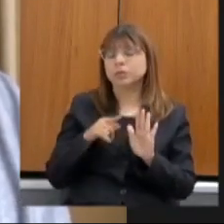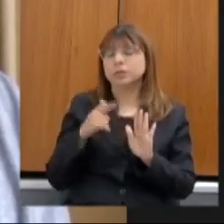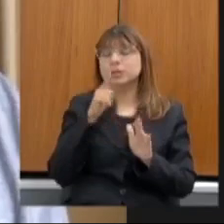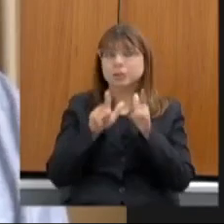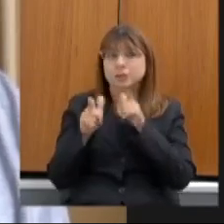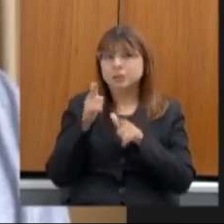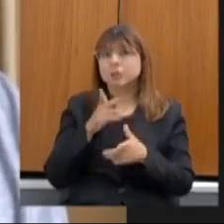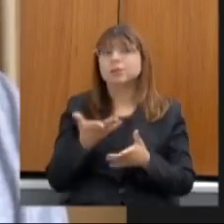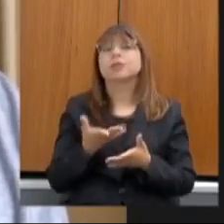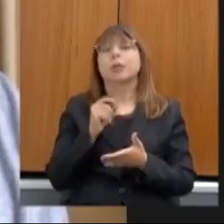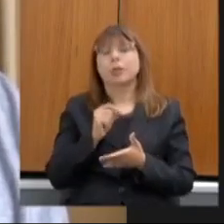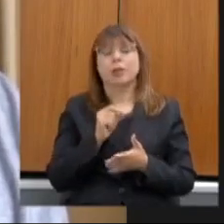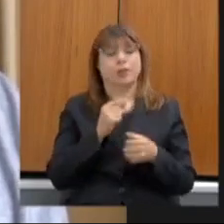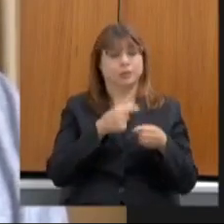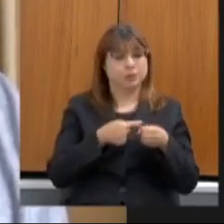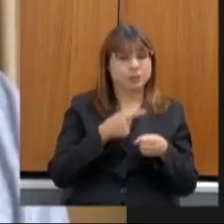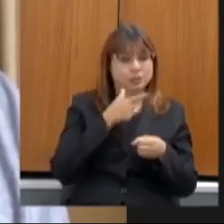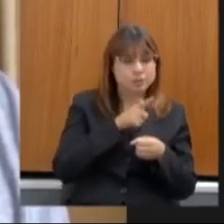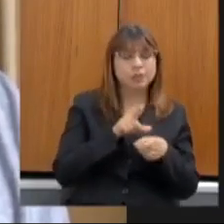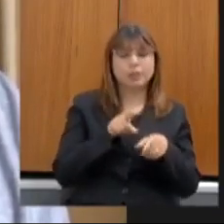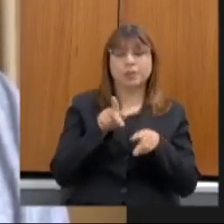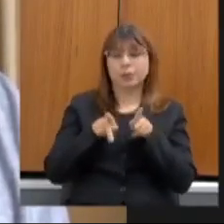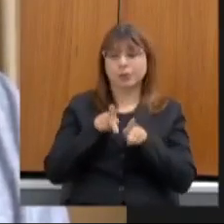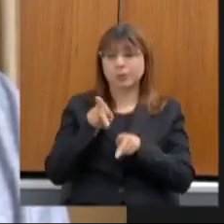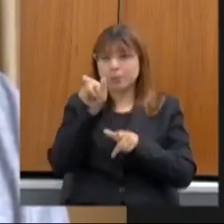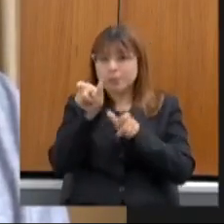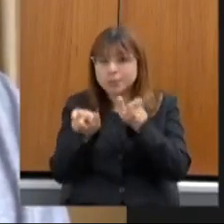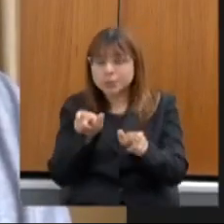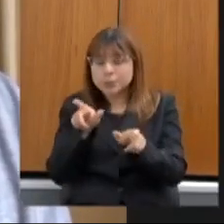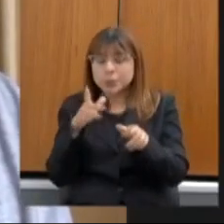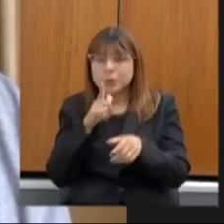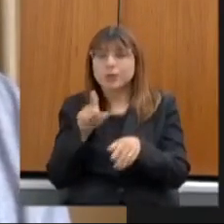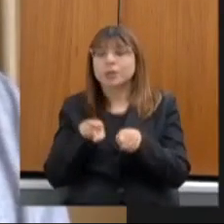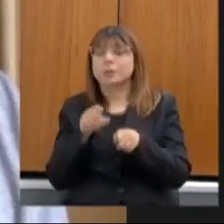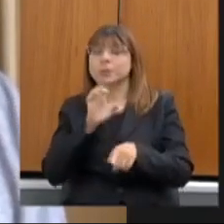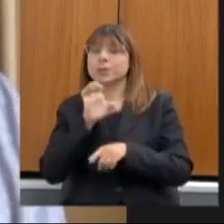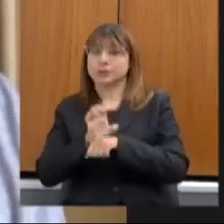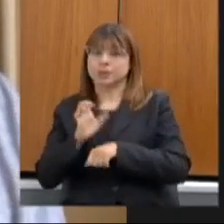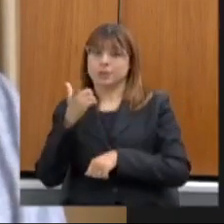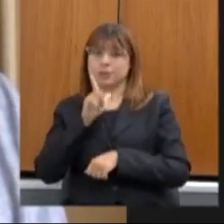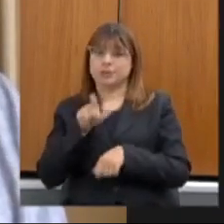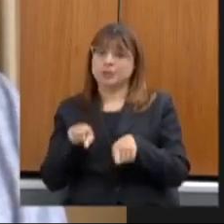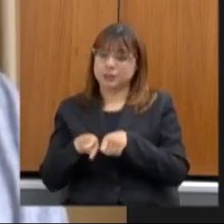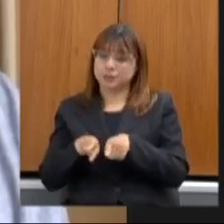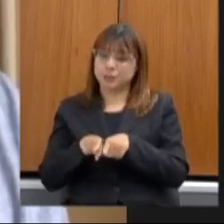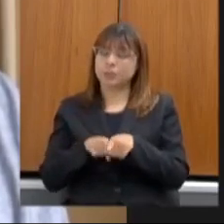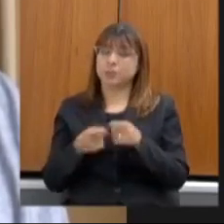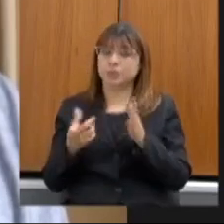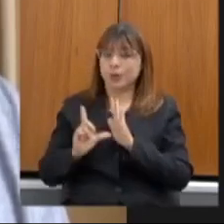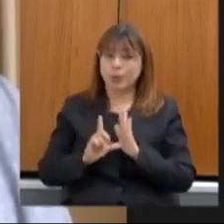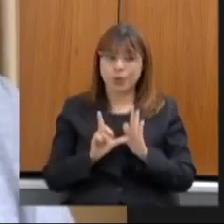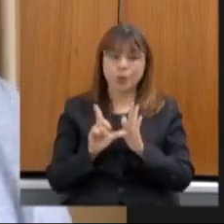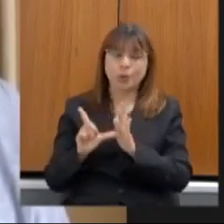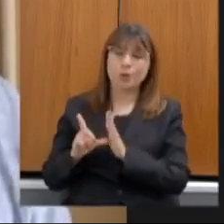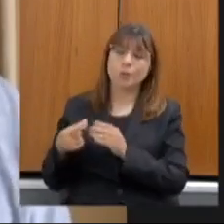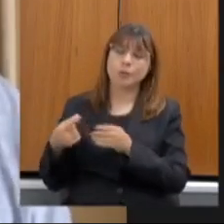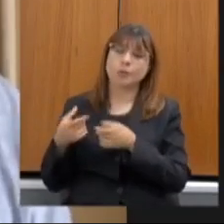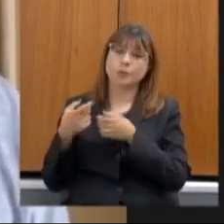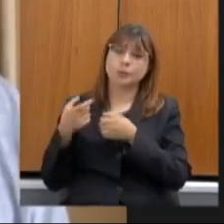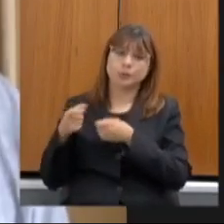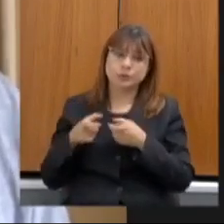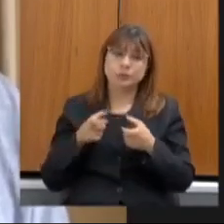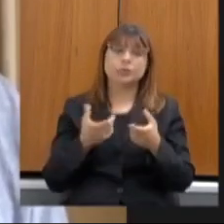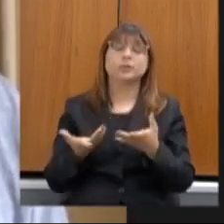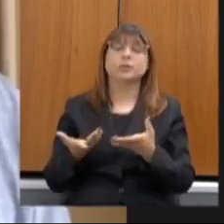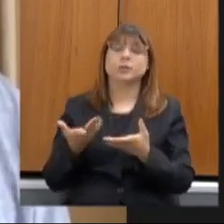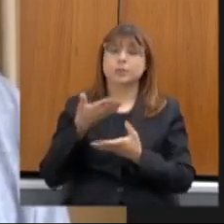ganha ideia grande ele estava bem a cidade que ligarem o indivíduo profecia como começa o toda a região que é que é melhorado quando se